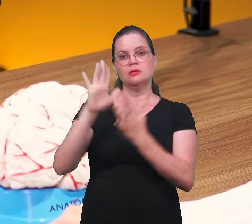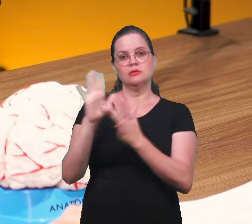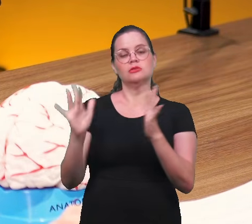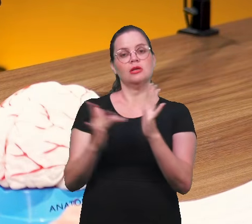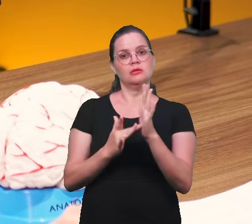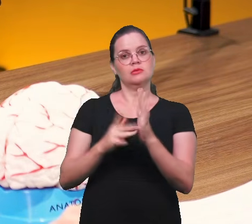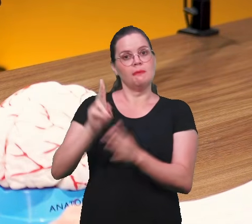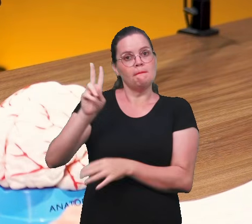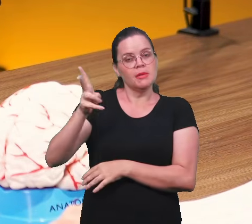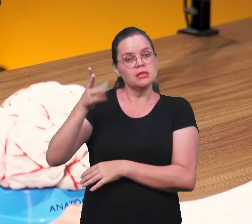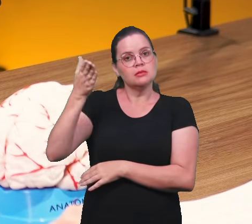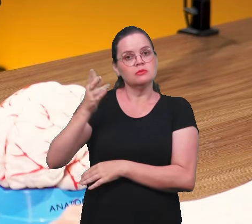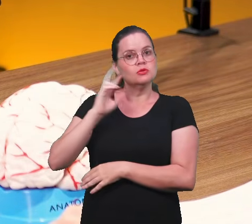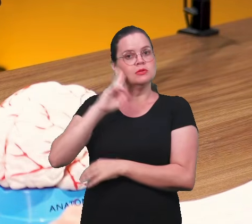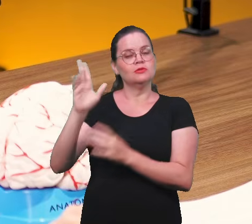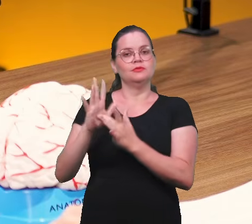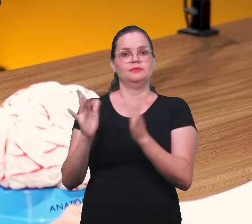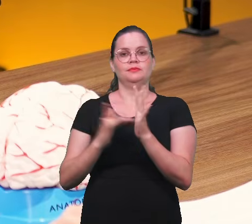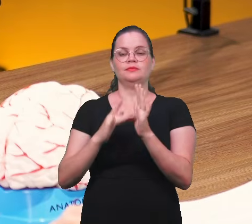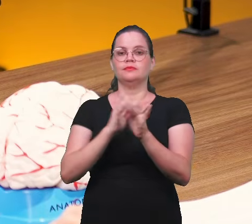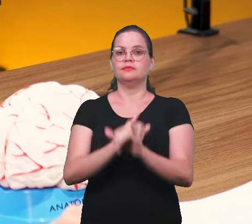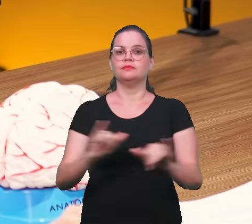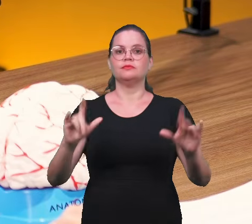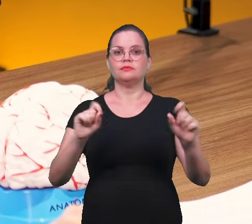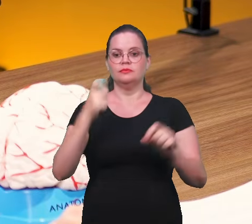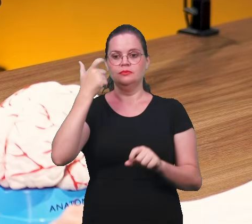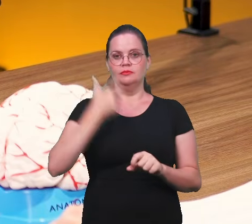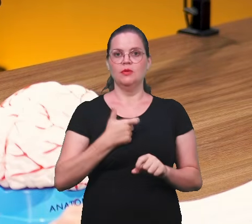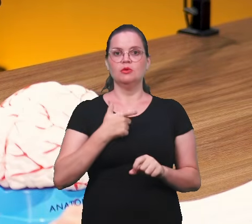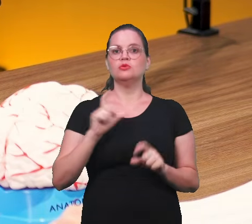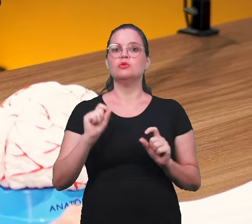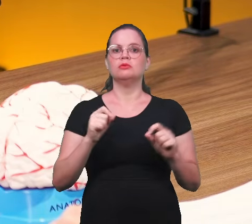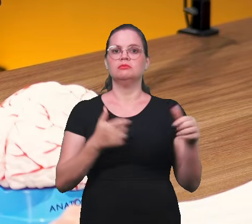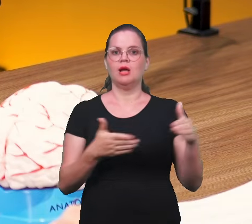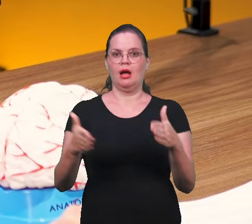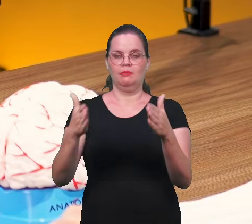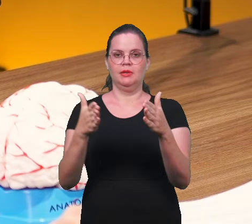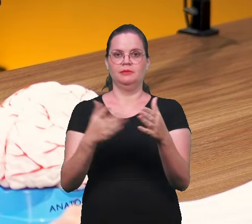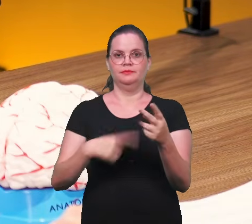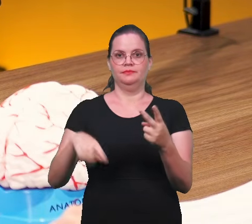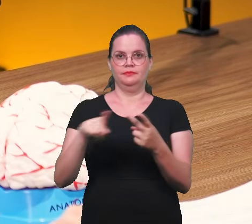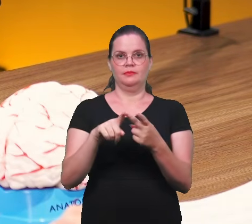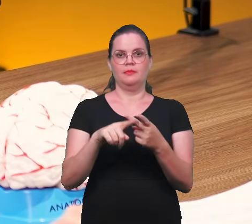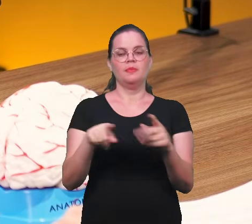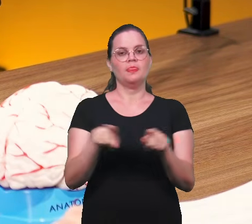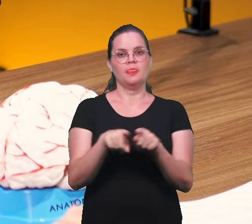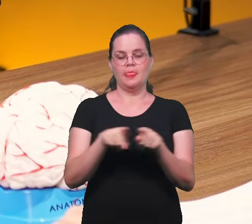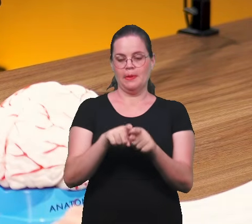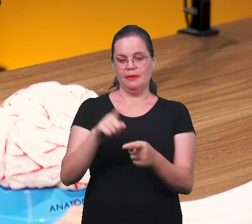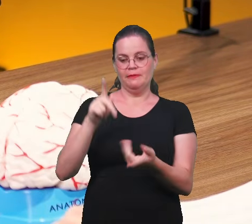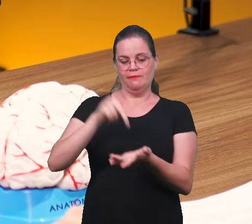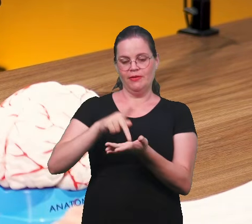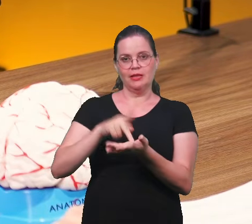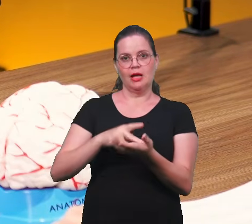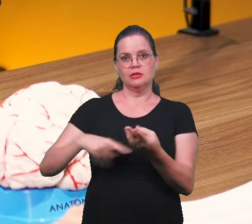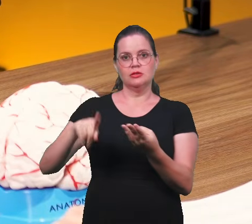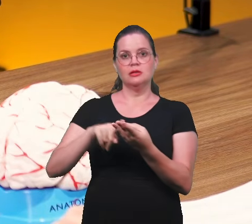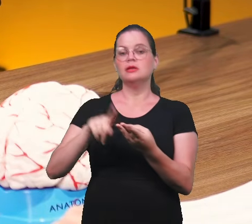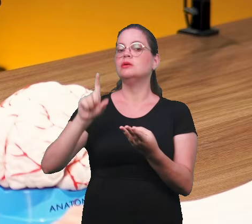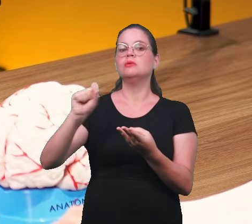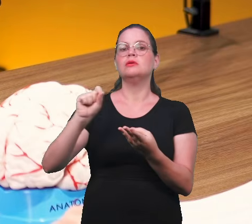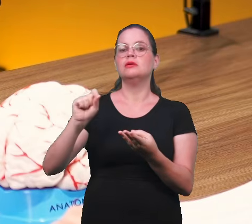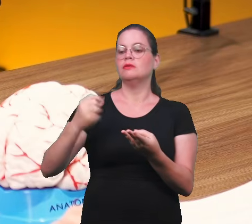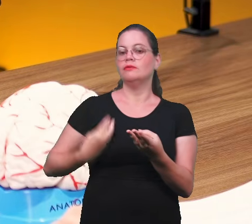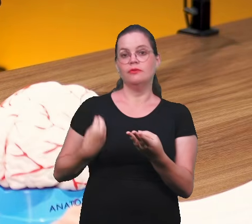mesmo, ele diz, eu sou o caminho e a verdade